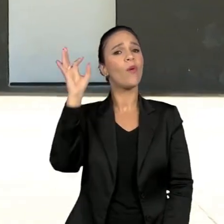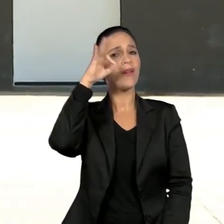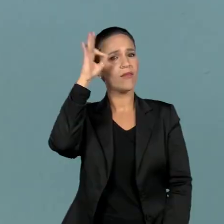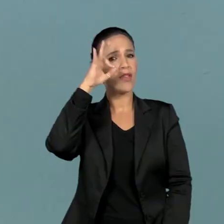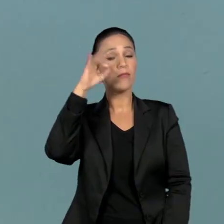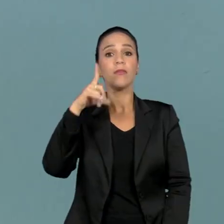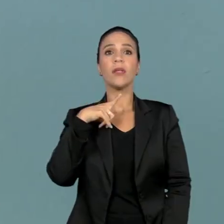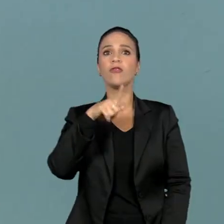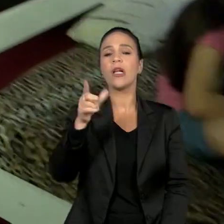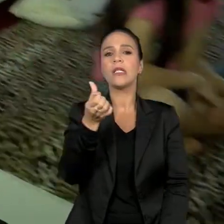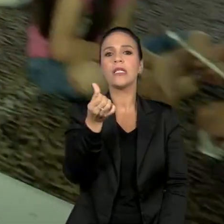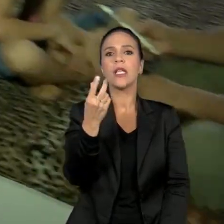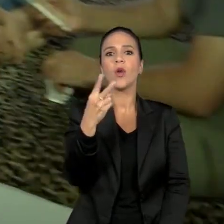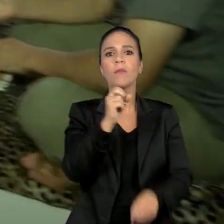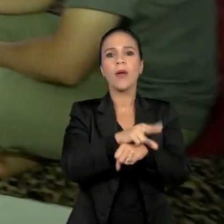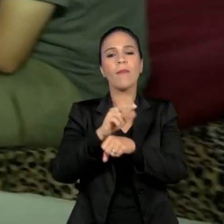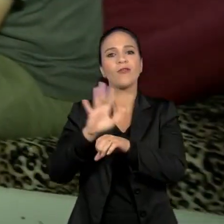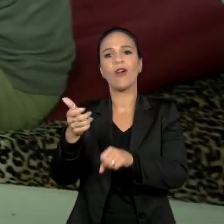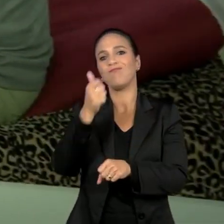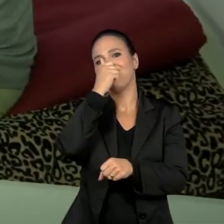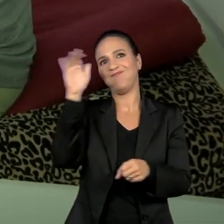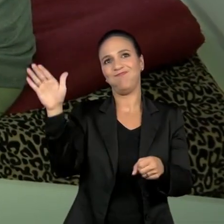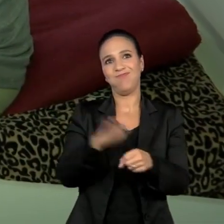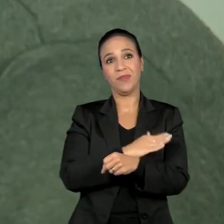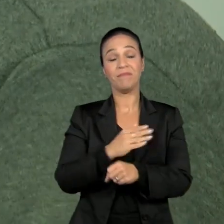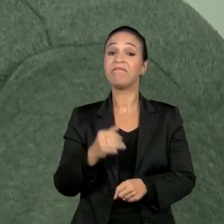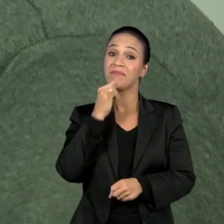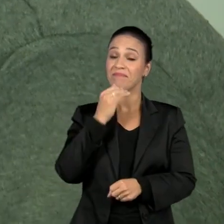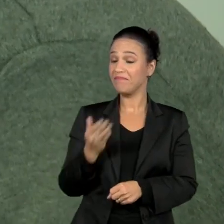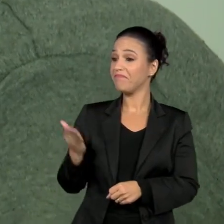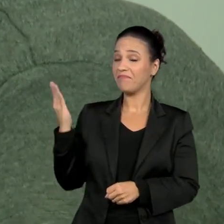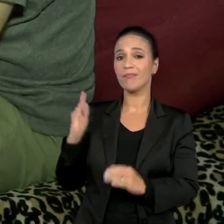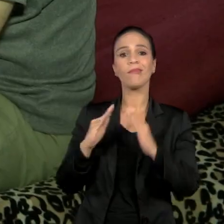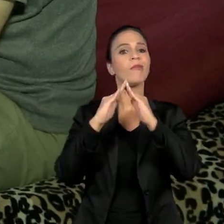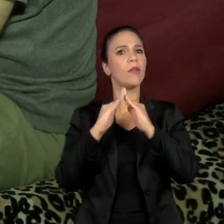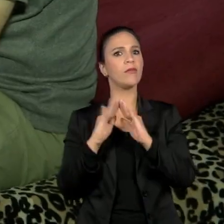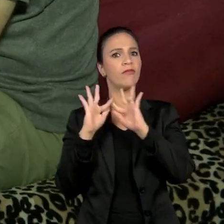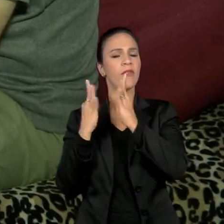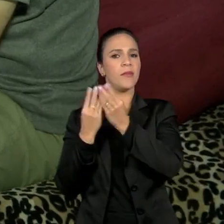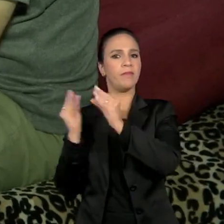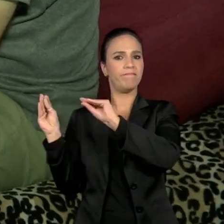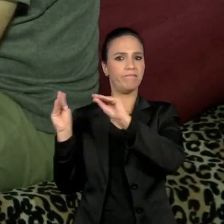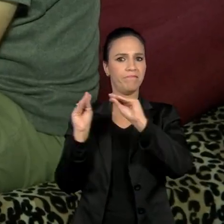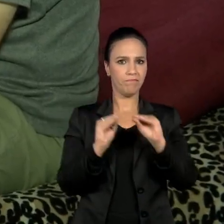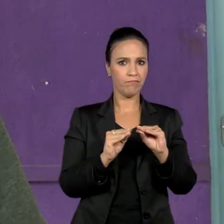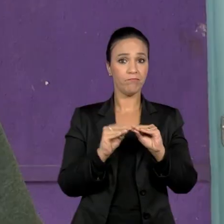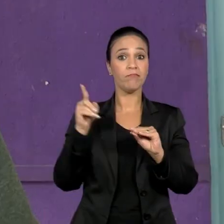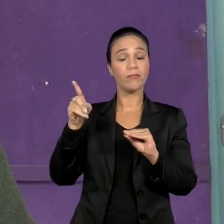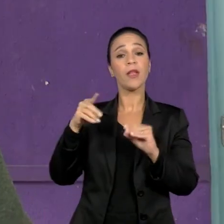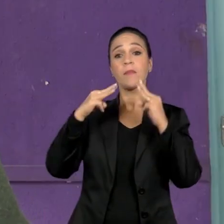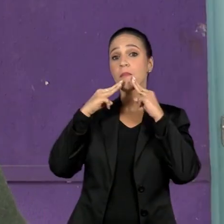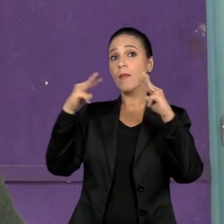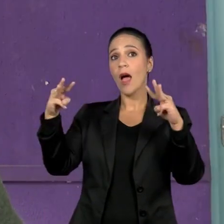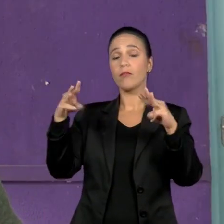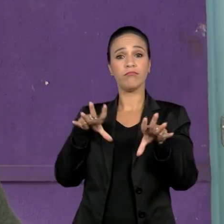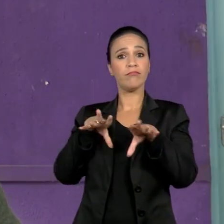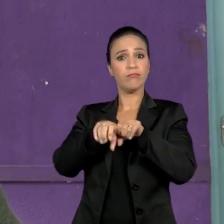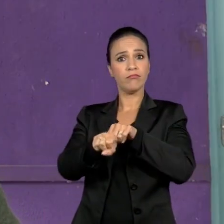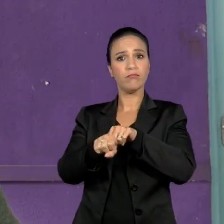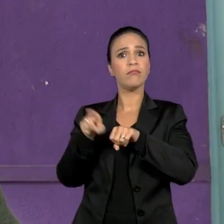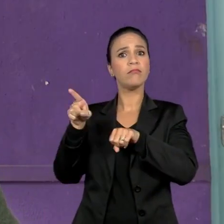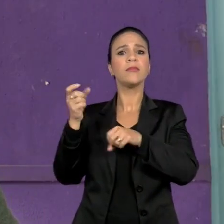dia. E as famílias conseguem reproduzir suas receitas do Afeganistão e garantindo que se sintam mais próximas de sua cultura. A gente